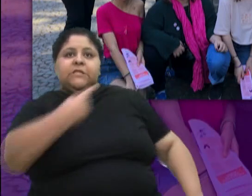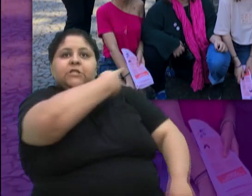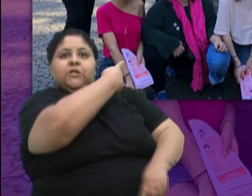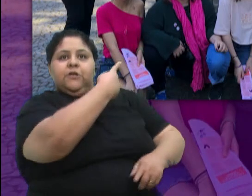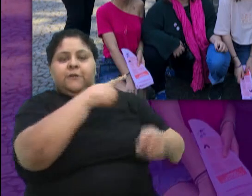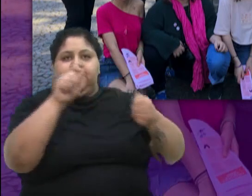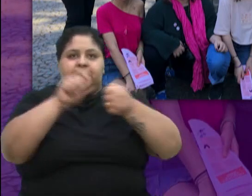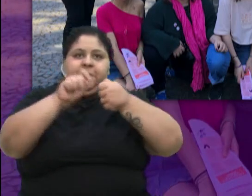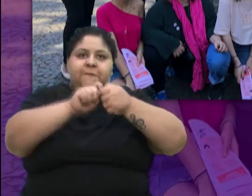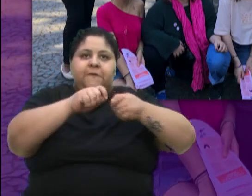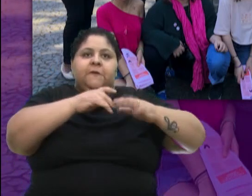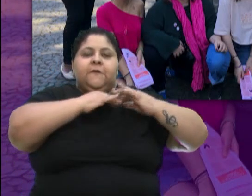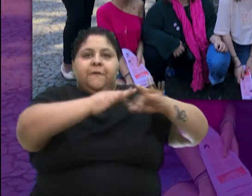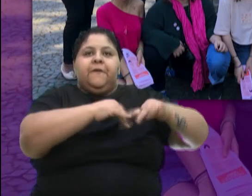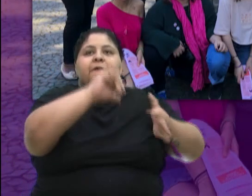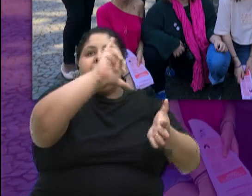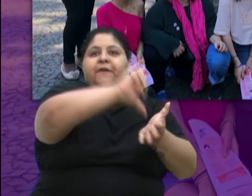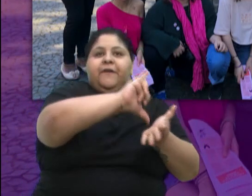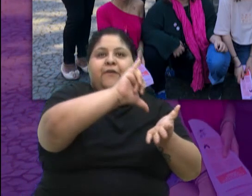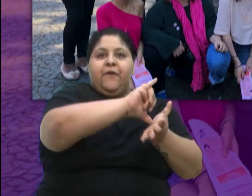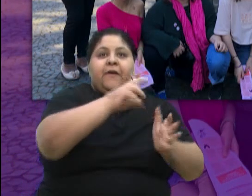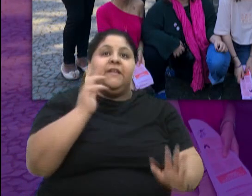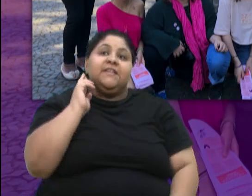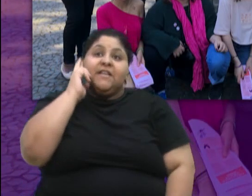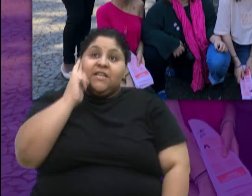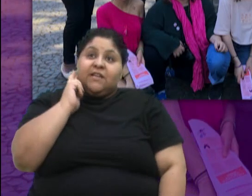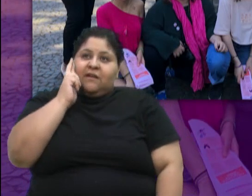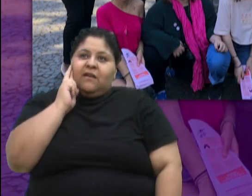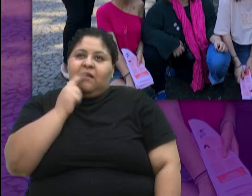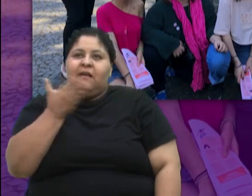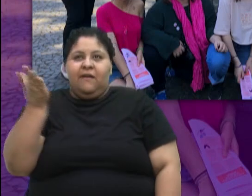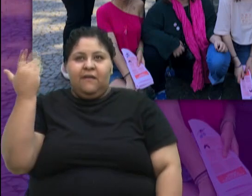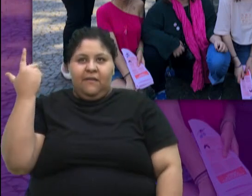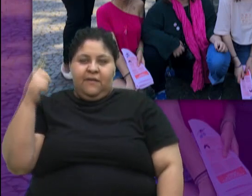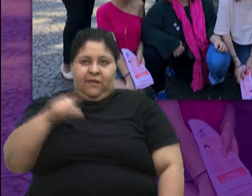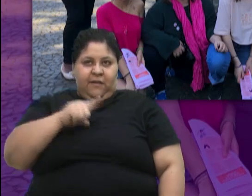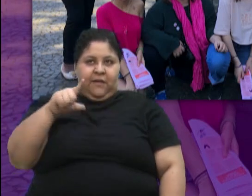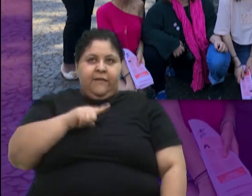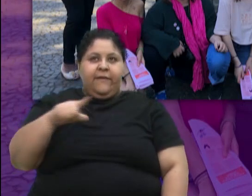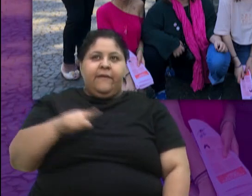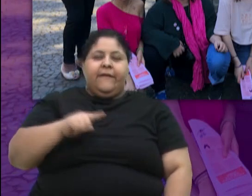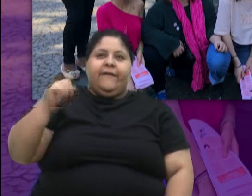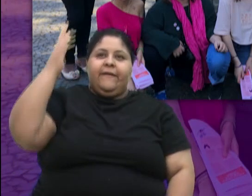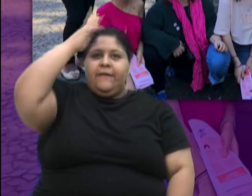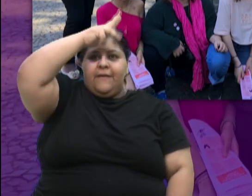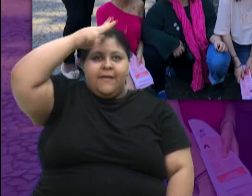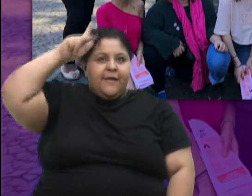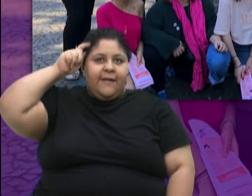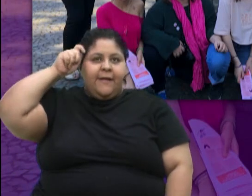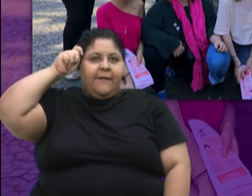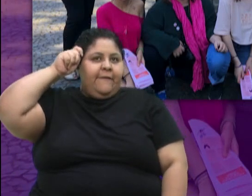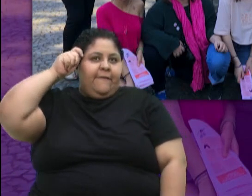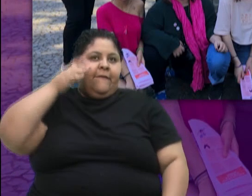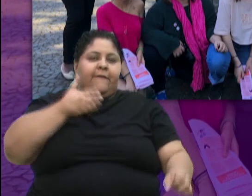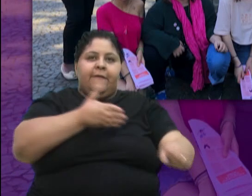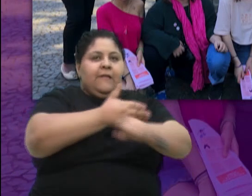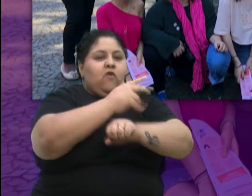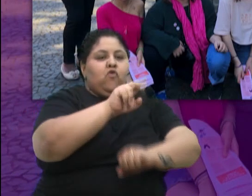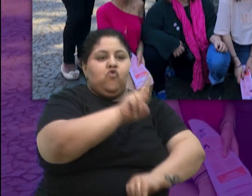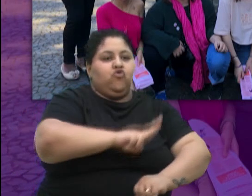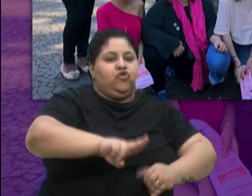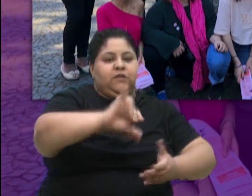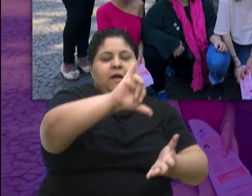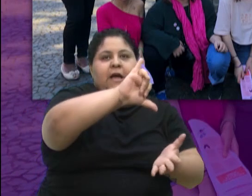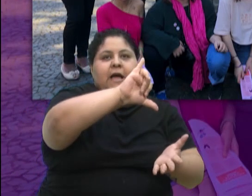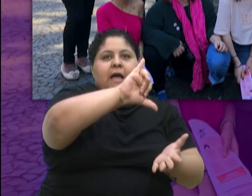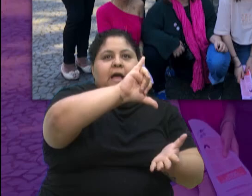a praça é nossa, a praça é rosa. Naquela época, nós tínhamos um prefeito que não permitia o uso da praça. E